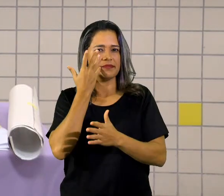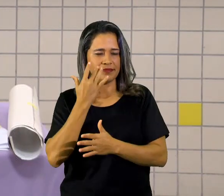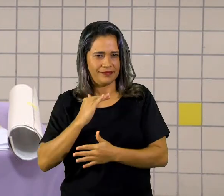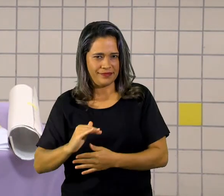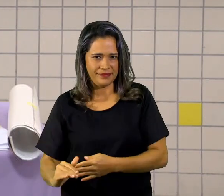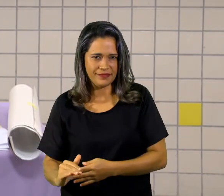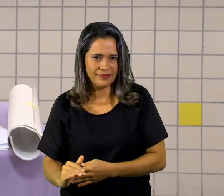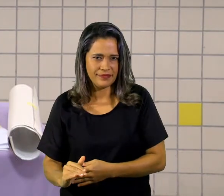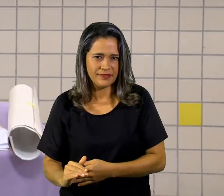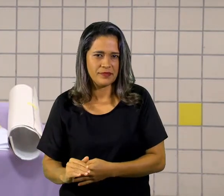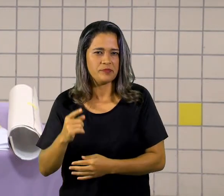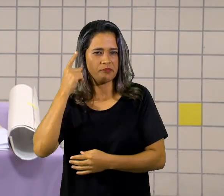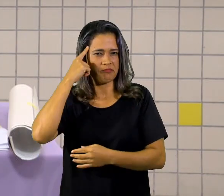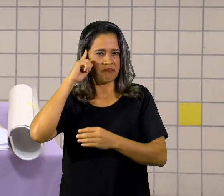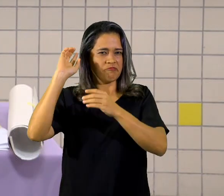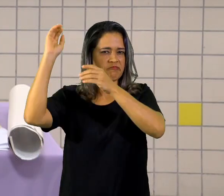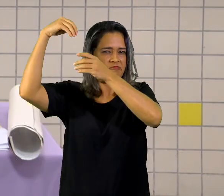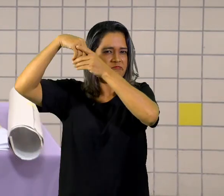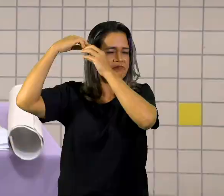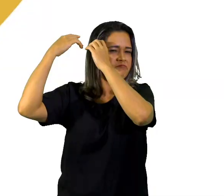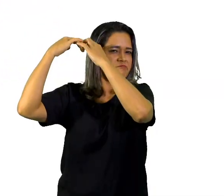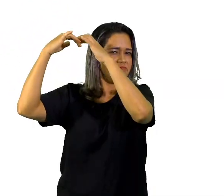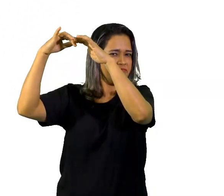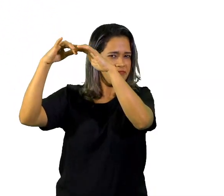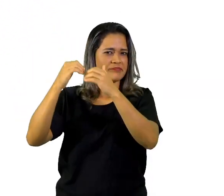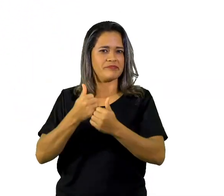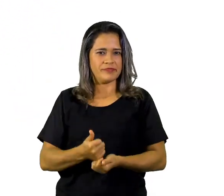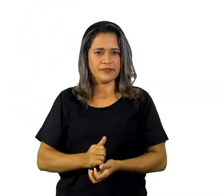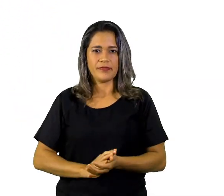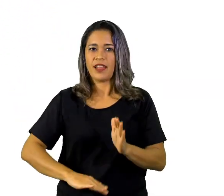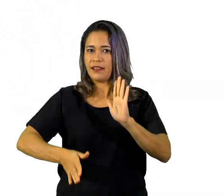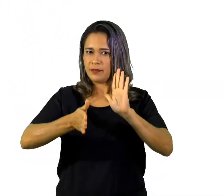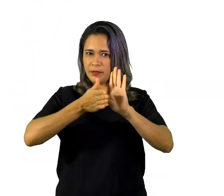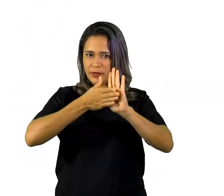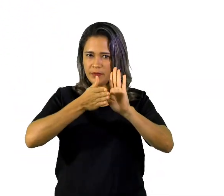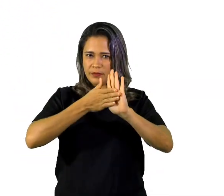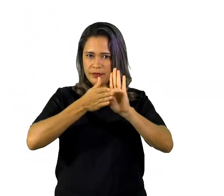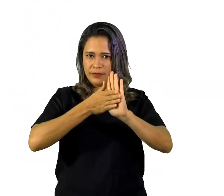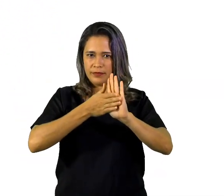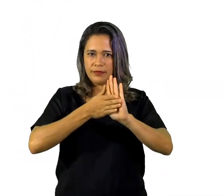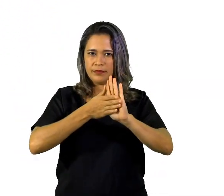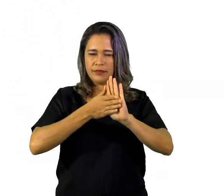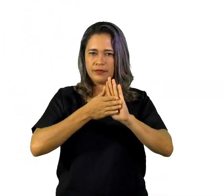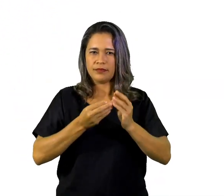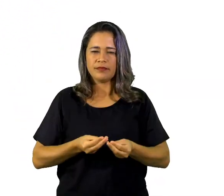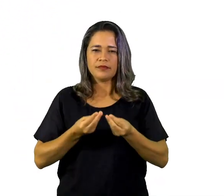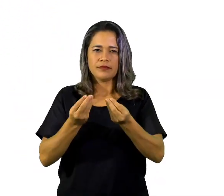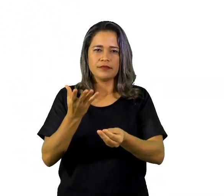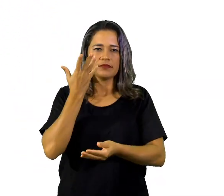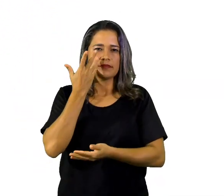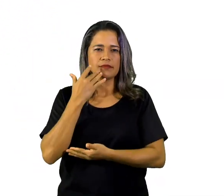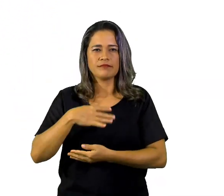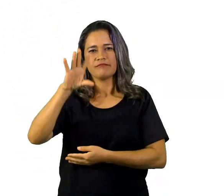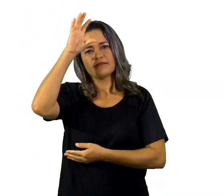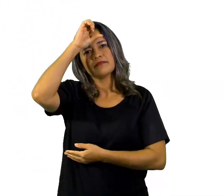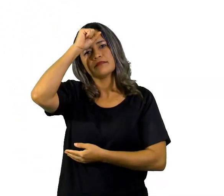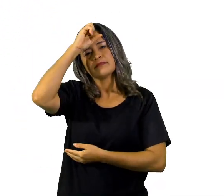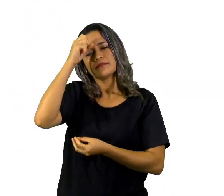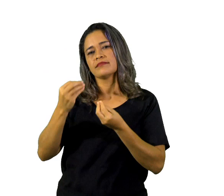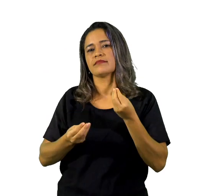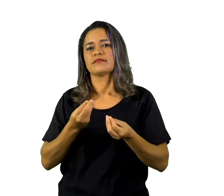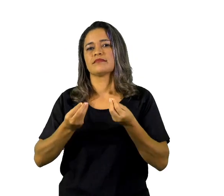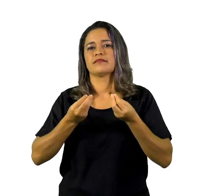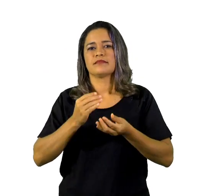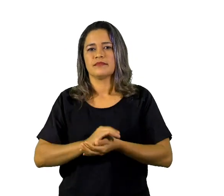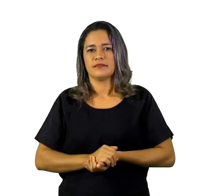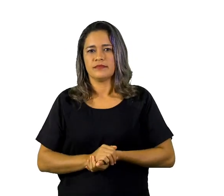ela vem do pensamento elaborado que a criança tem. Essa proposta proporcionará à criança aprendizagens como